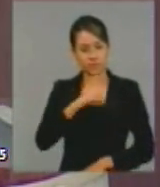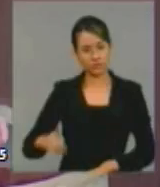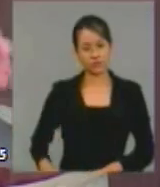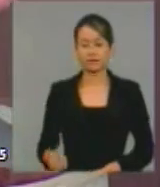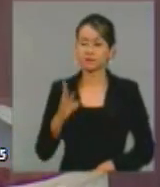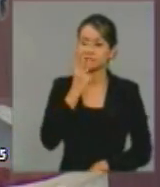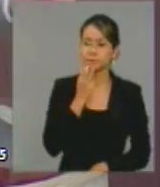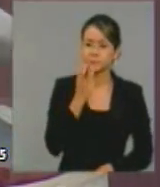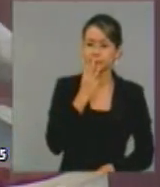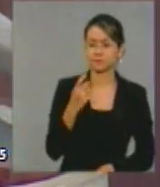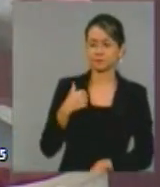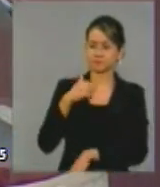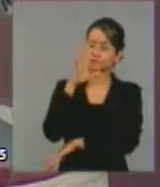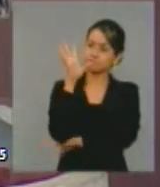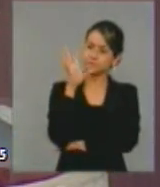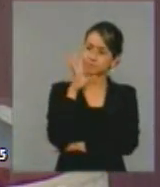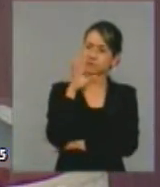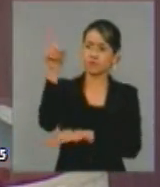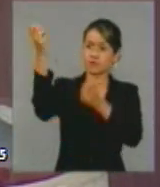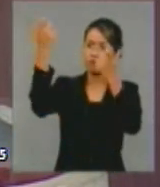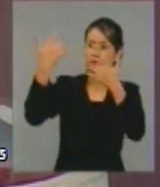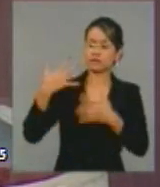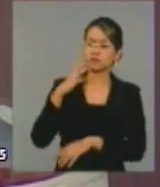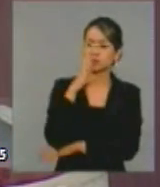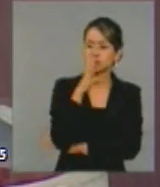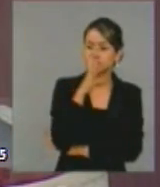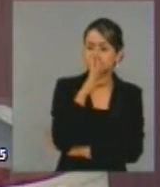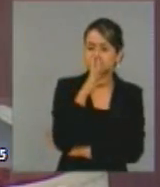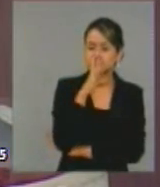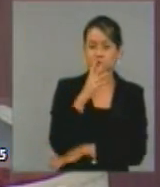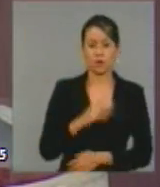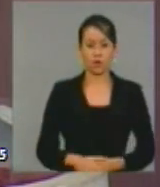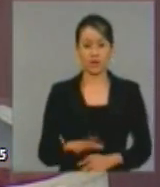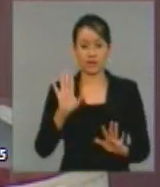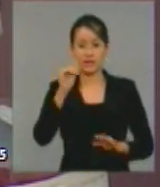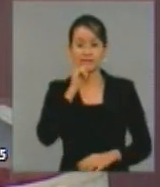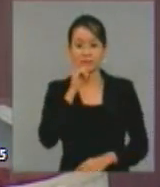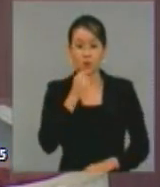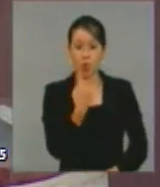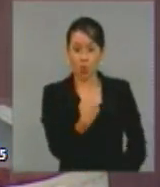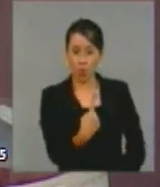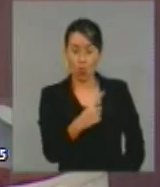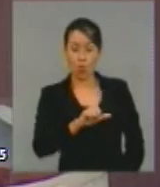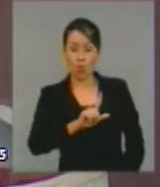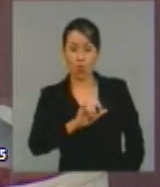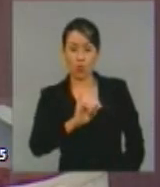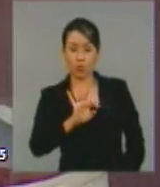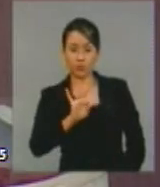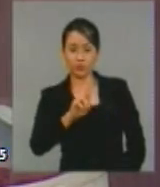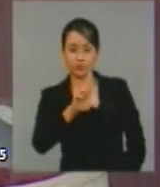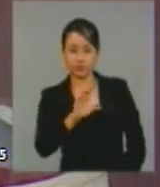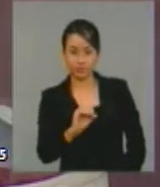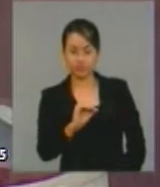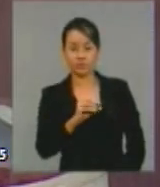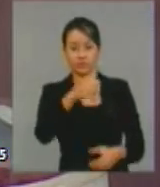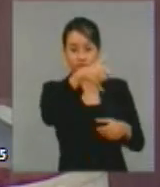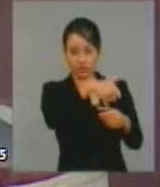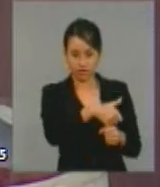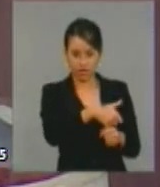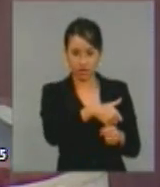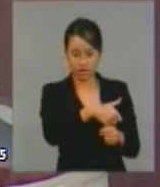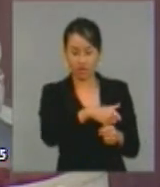primeira semana sobre a refinaria. Para cada litro de gasolina produzido, consome-se 2,5 litros de água.